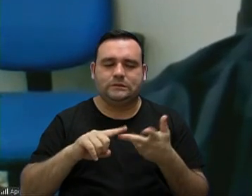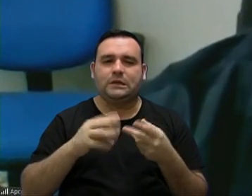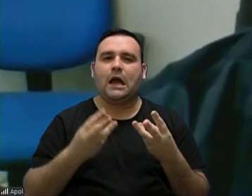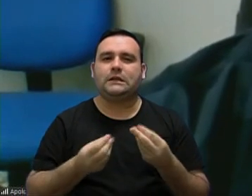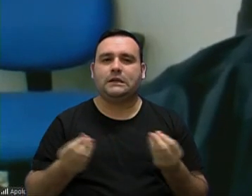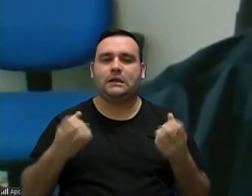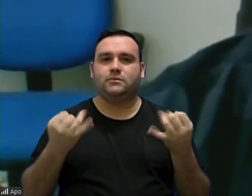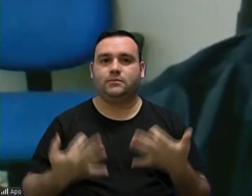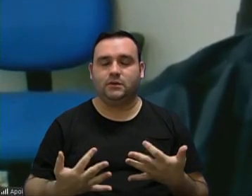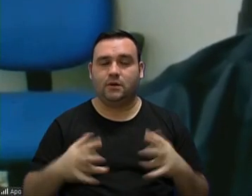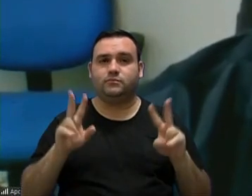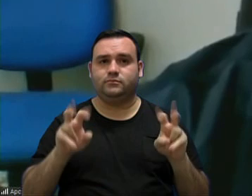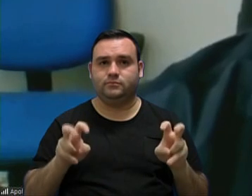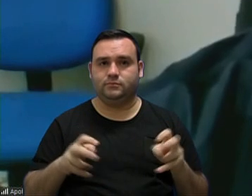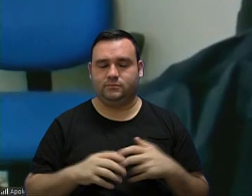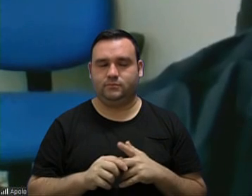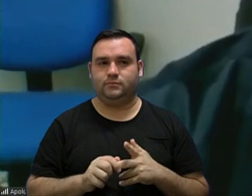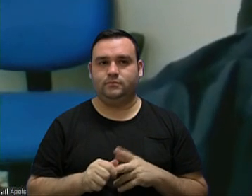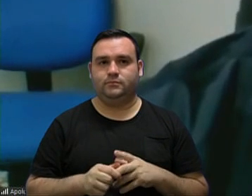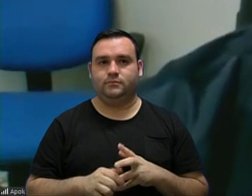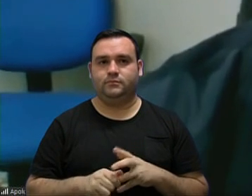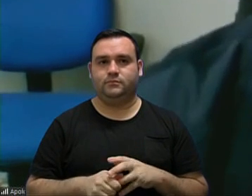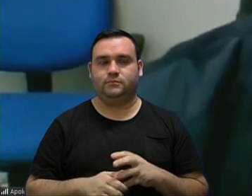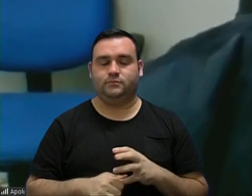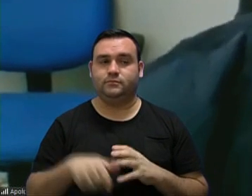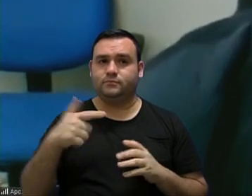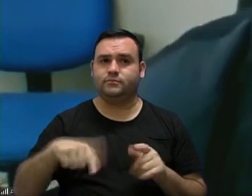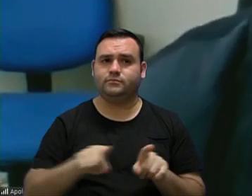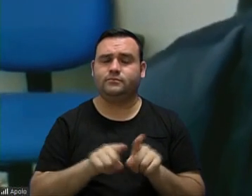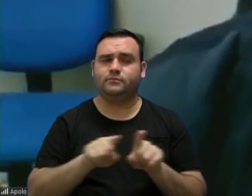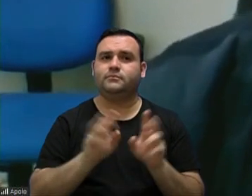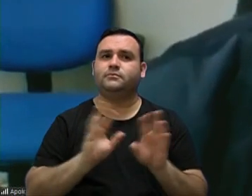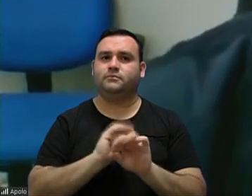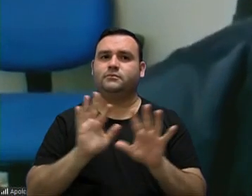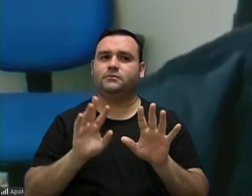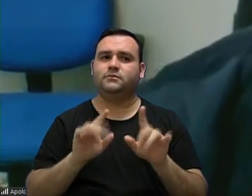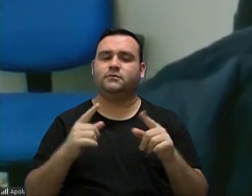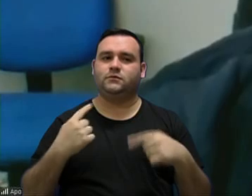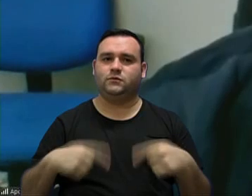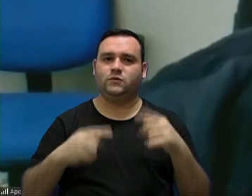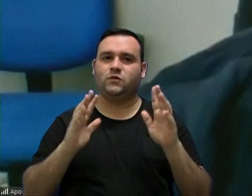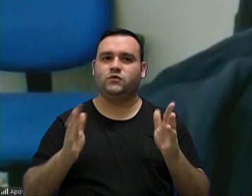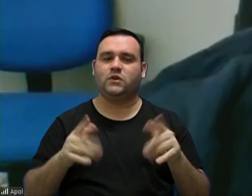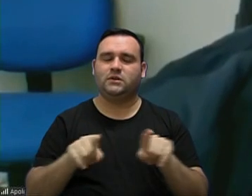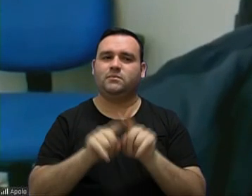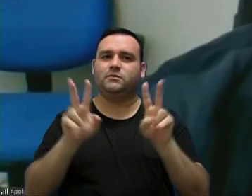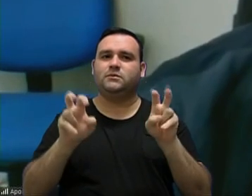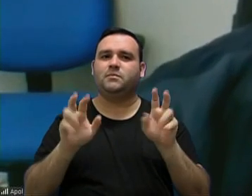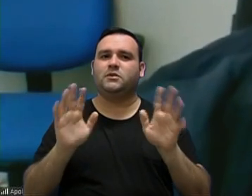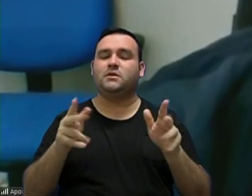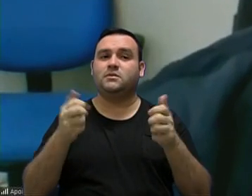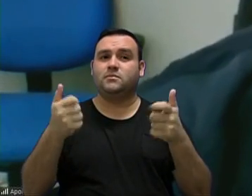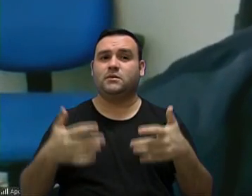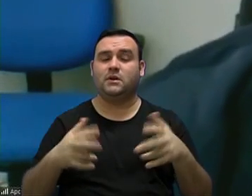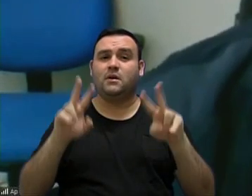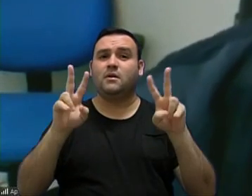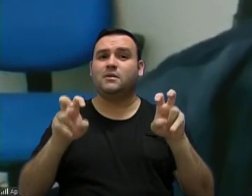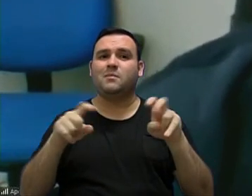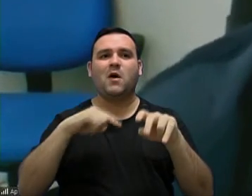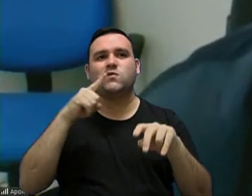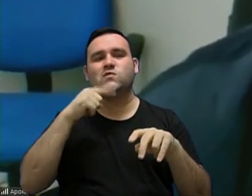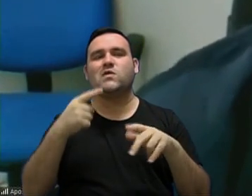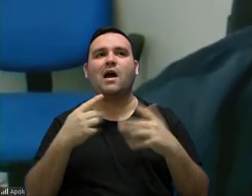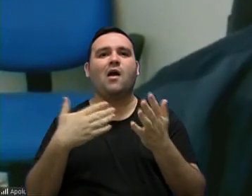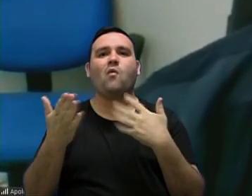detalhes sobre esse assunto, vereador Renan. E é claro que também foi discutido sobre isso, eu falei que esse assunto não dá para